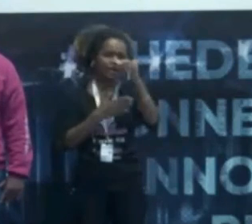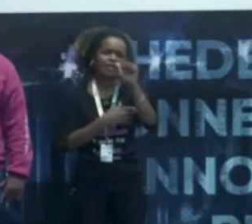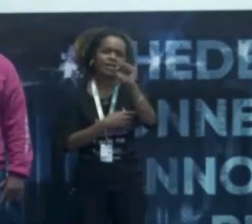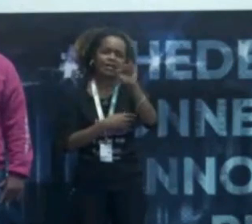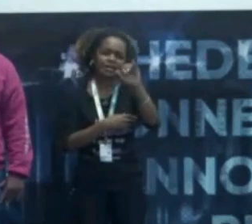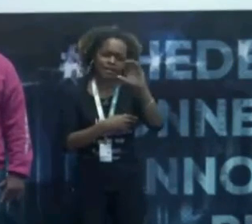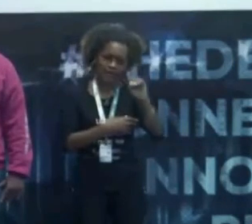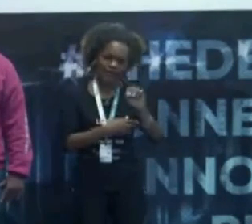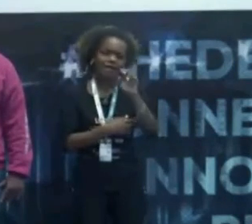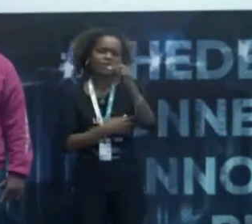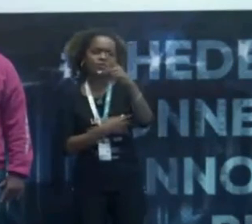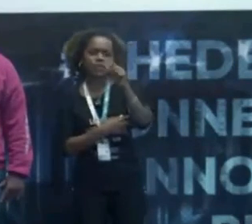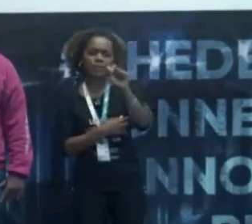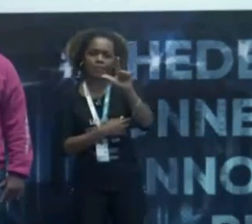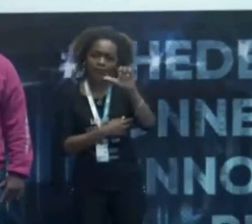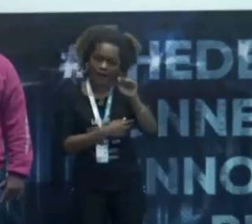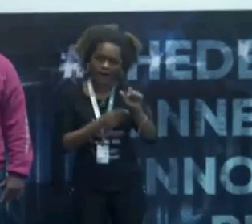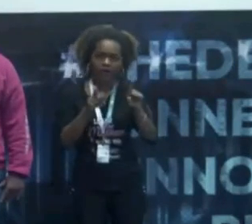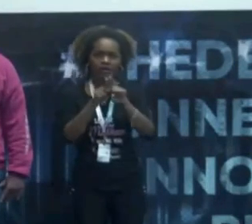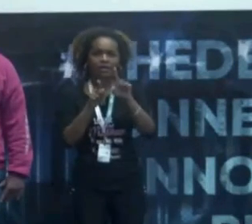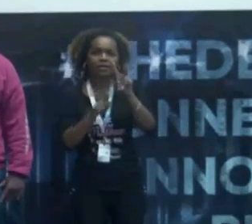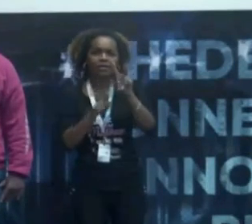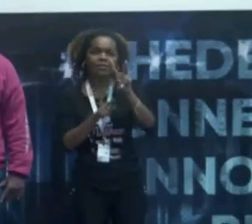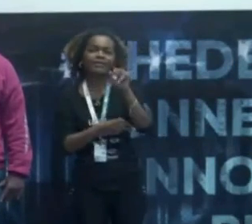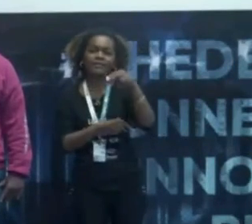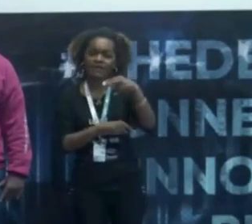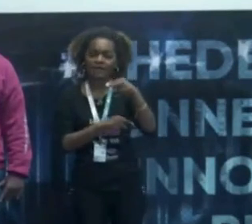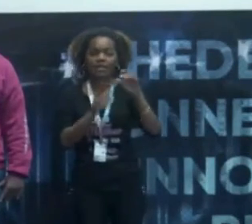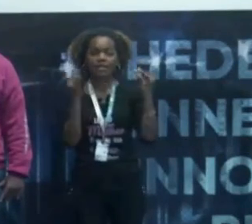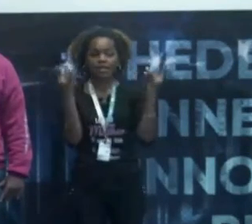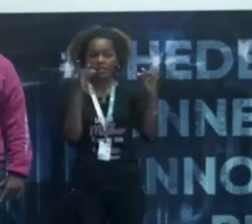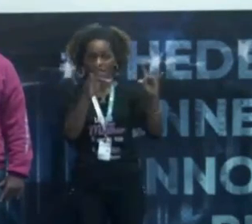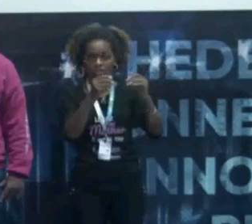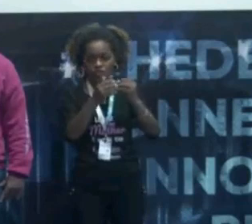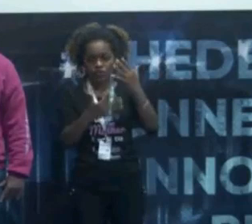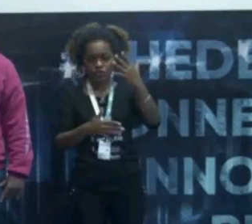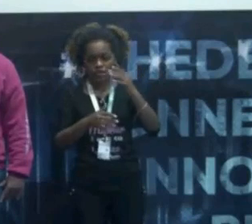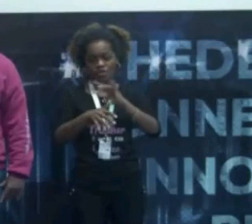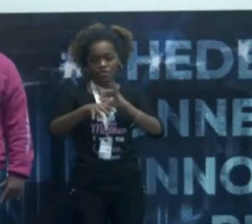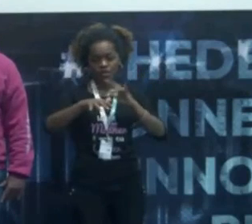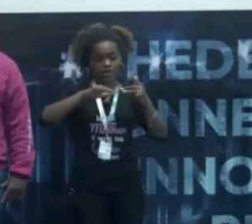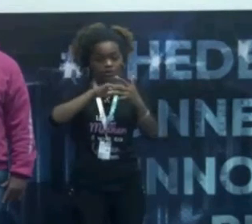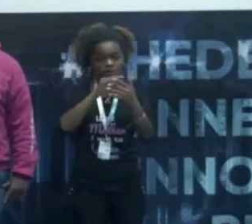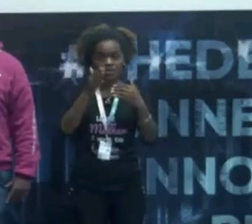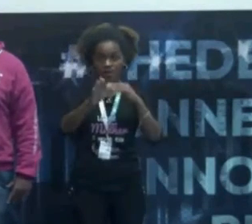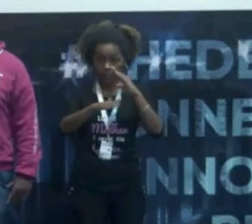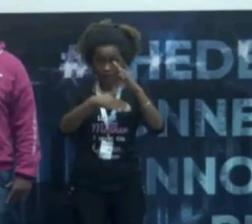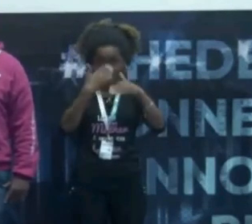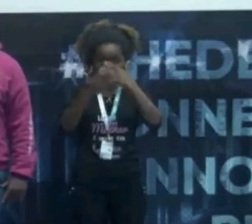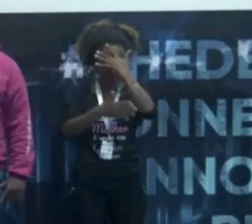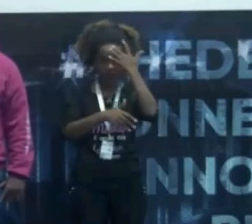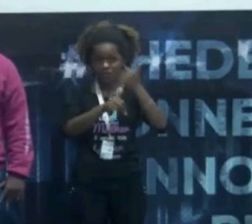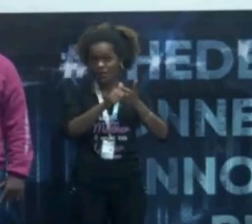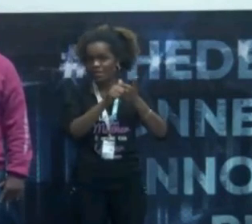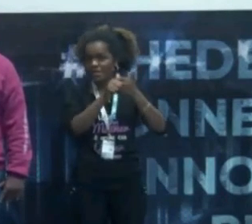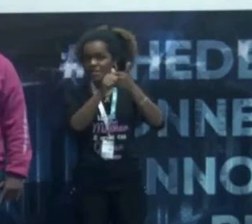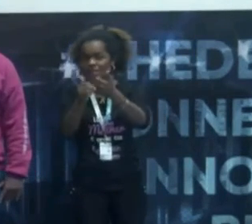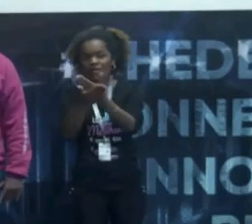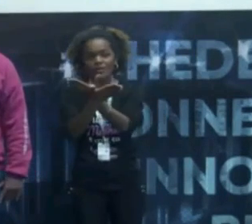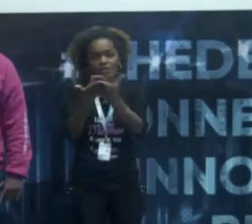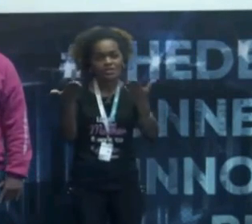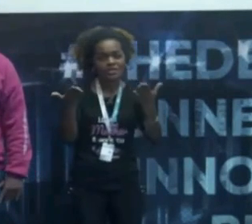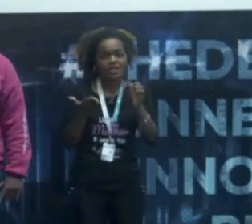Paula, Vinícius. Deixem aí as suas redes sociais no chat para a galera depois seguir vocês,